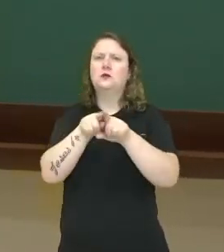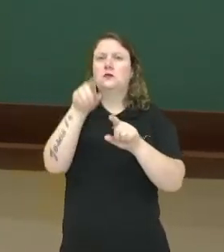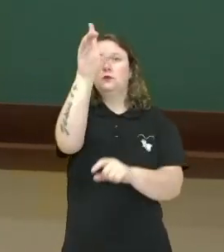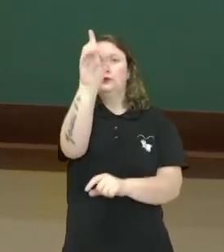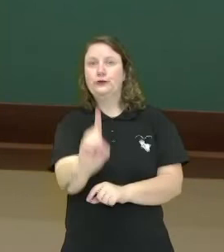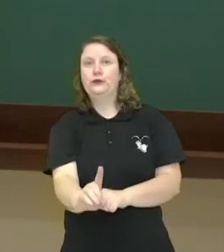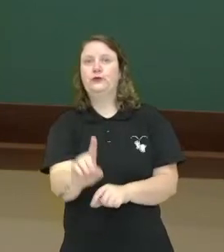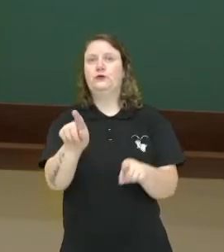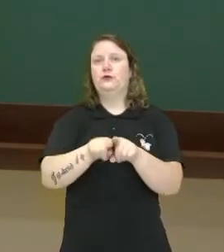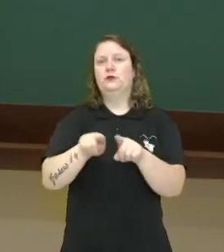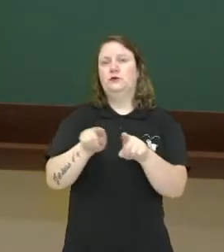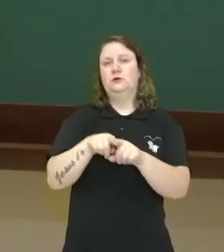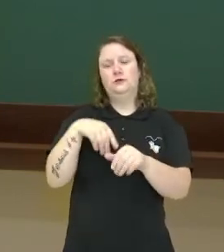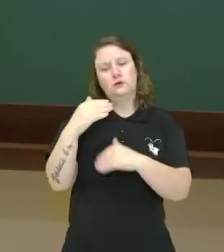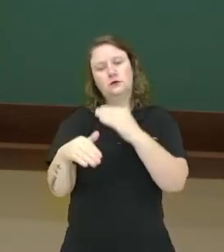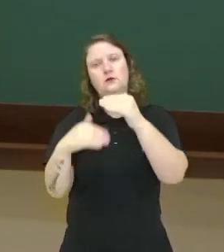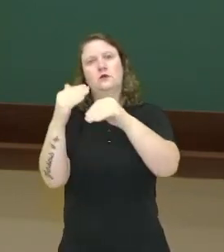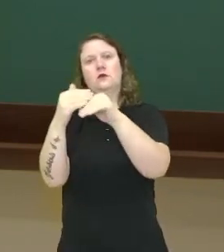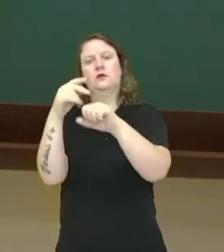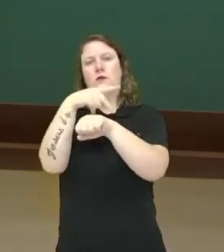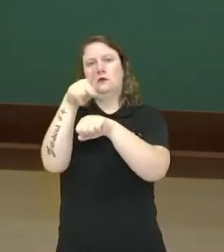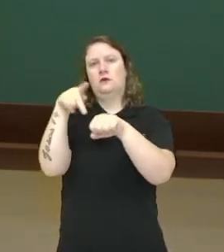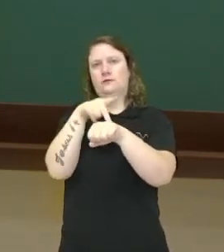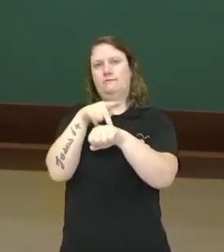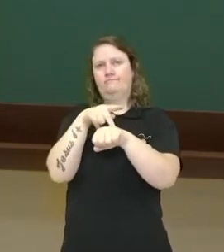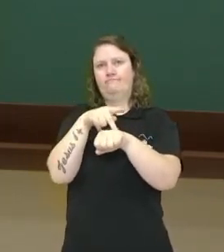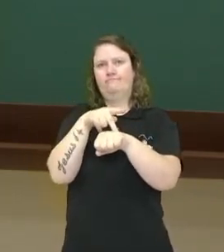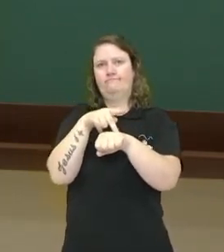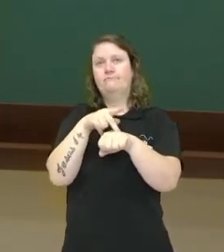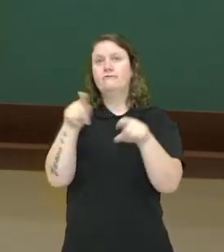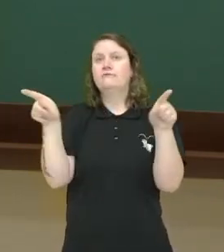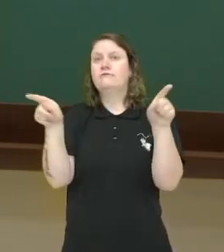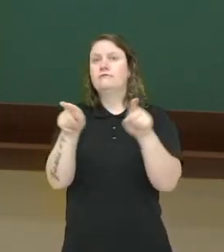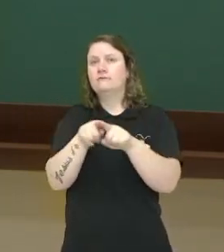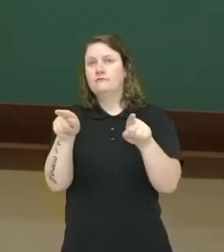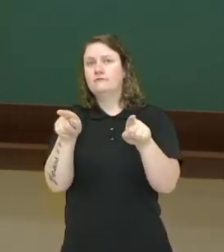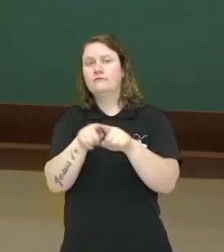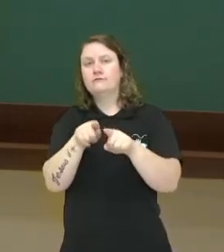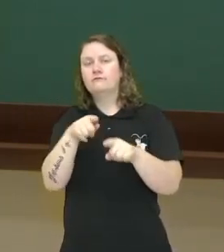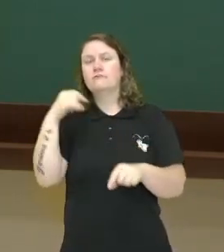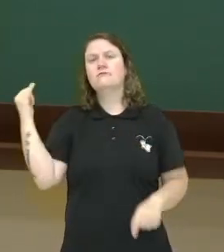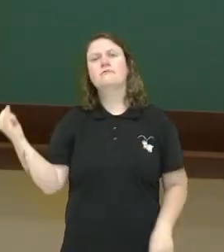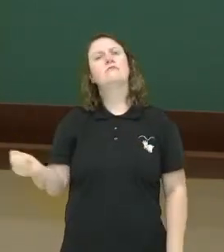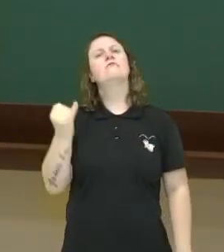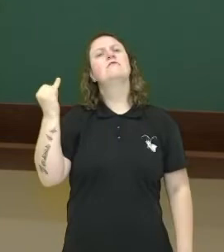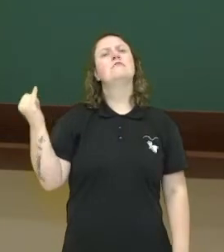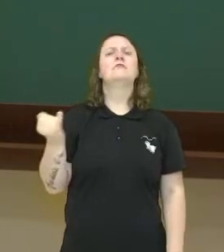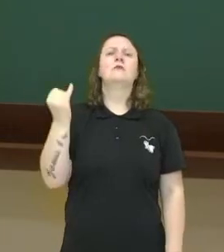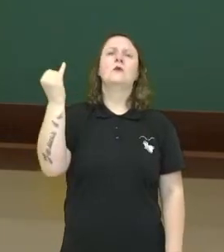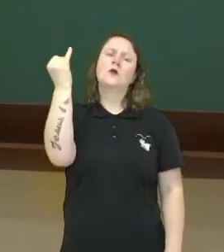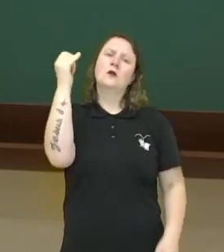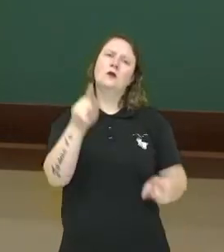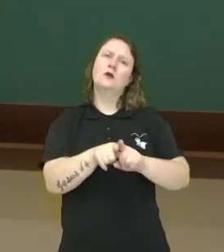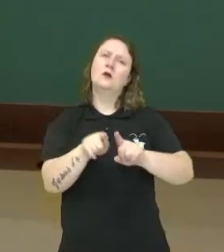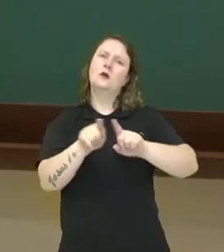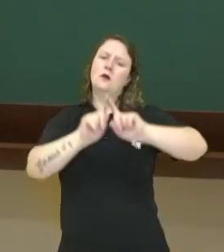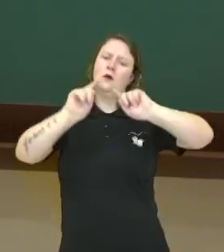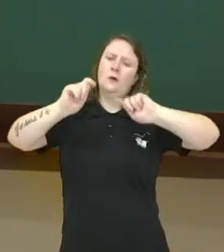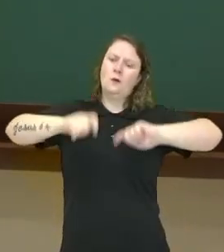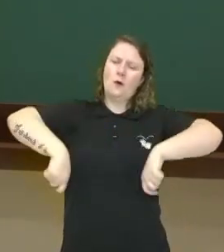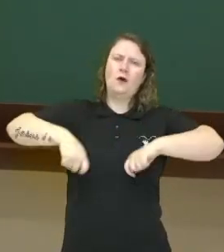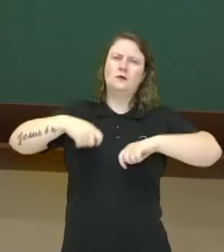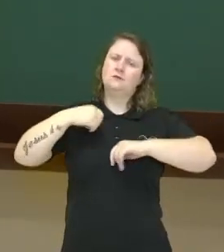a questão ali do desenvolvimento do país. Então, isso também é um fator importante para que ela se torne uma